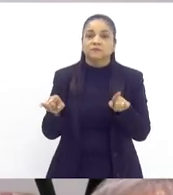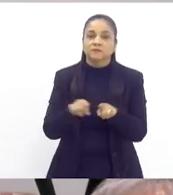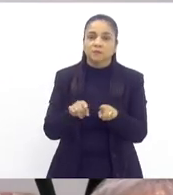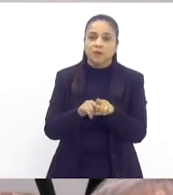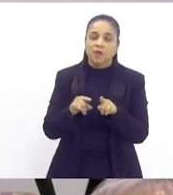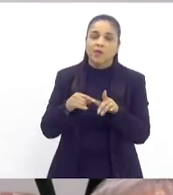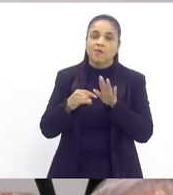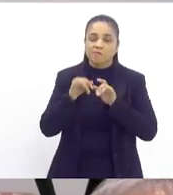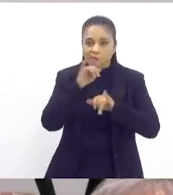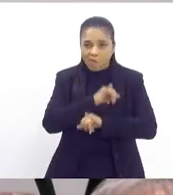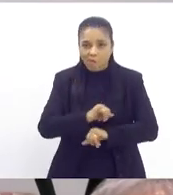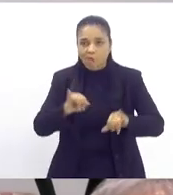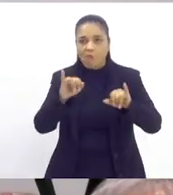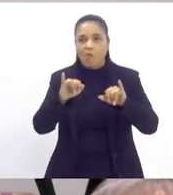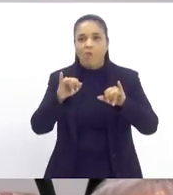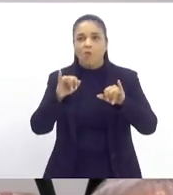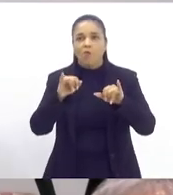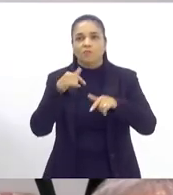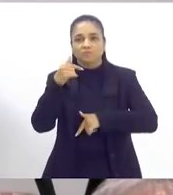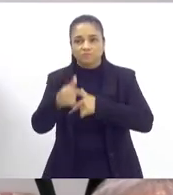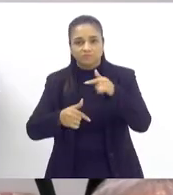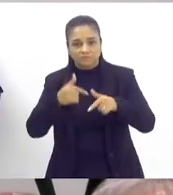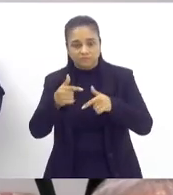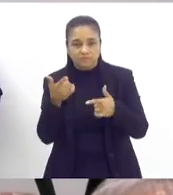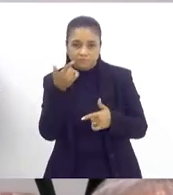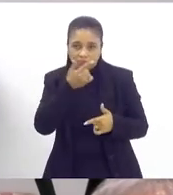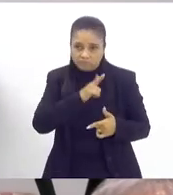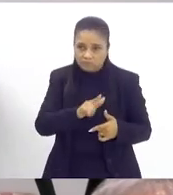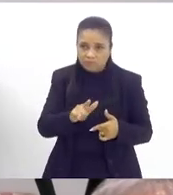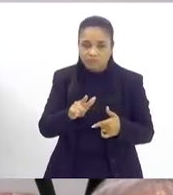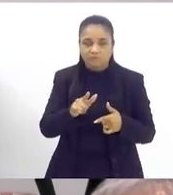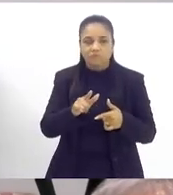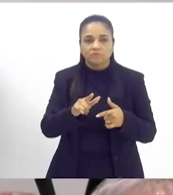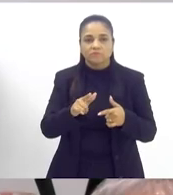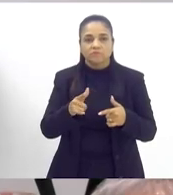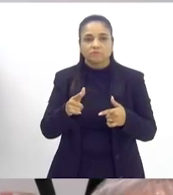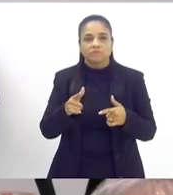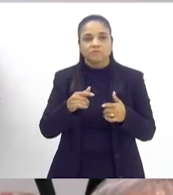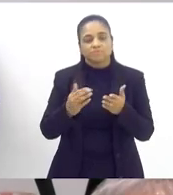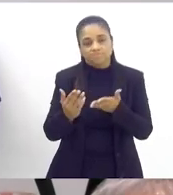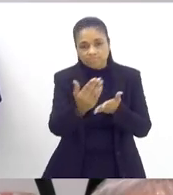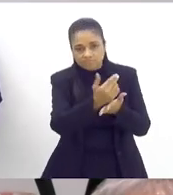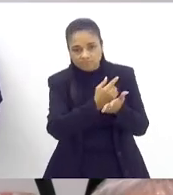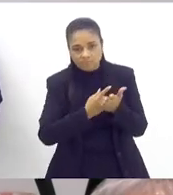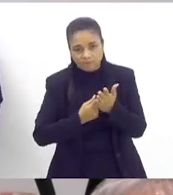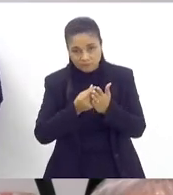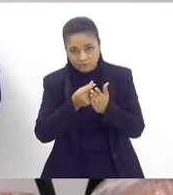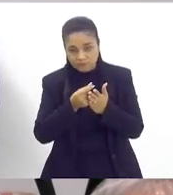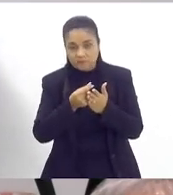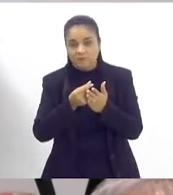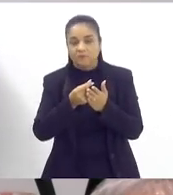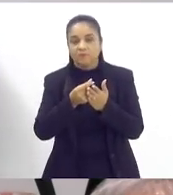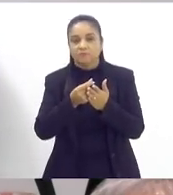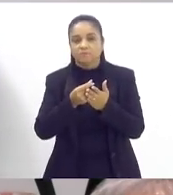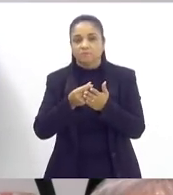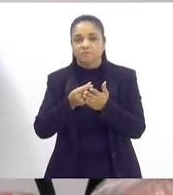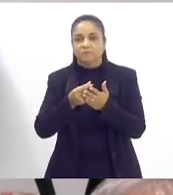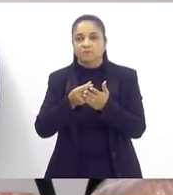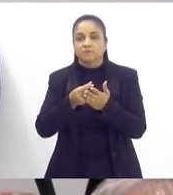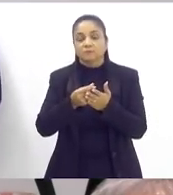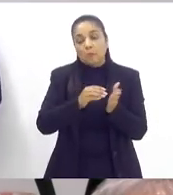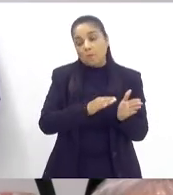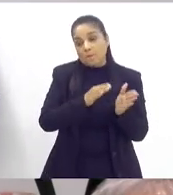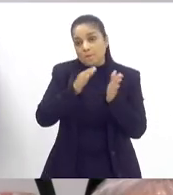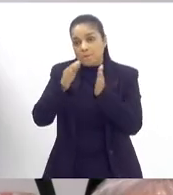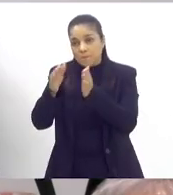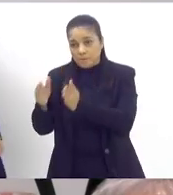a tributação de serviços pretende alcançar uma certa neutralidade tributária, mas, por outro lado,